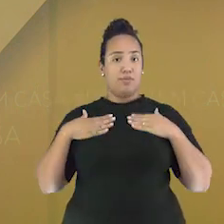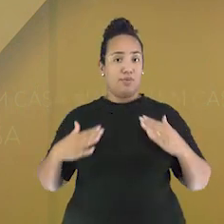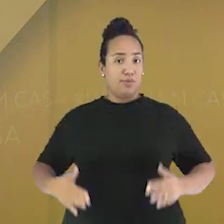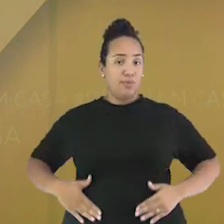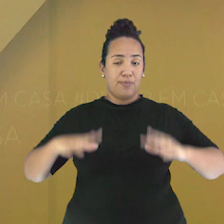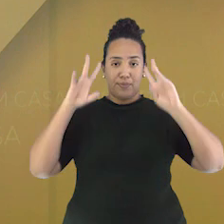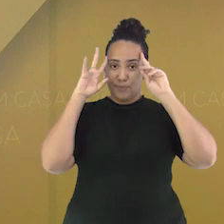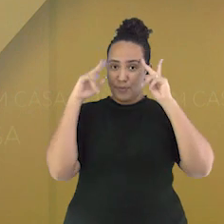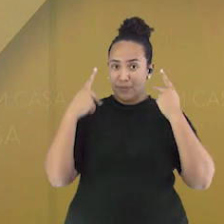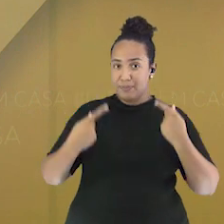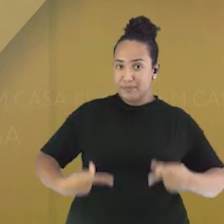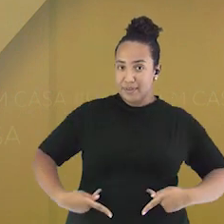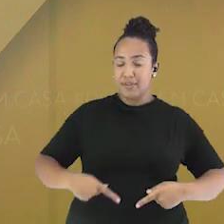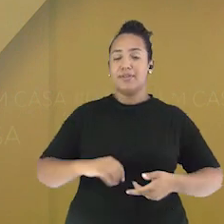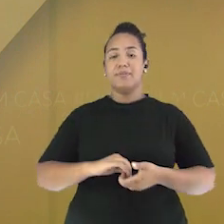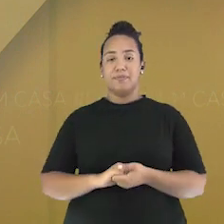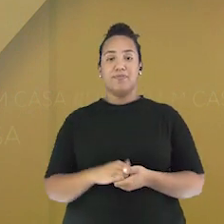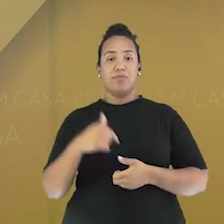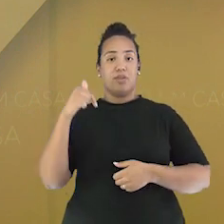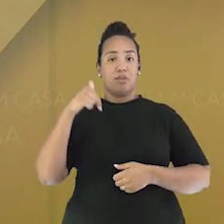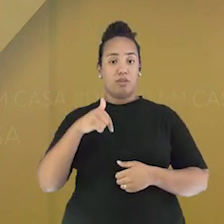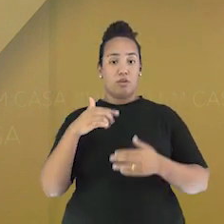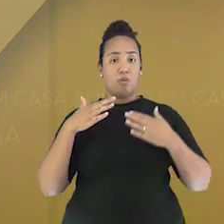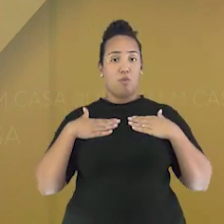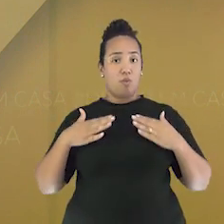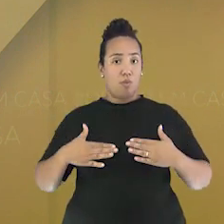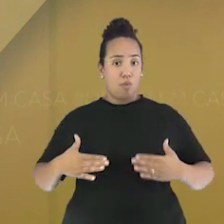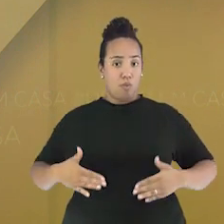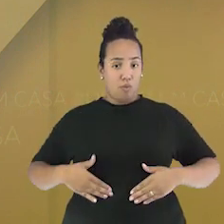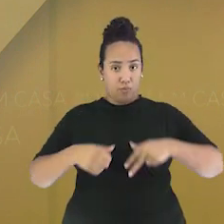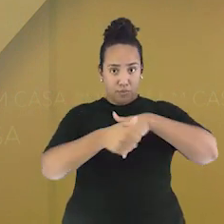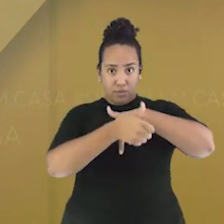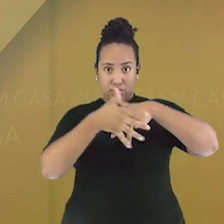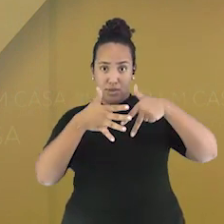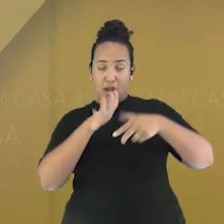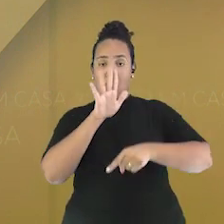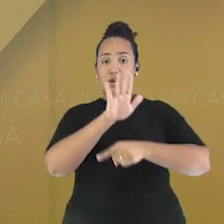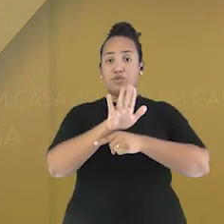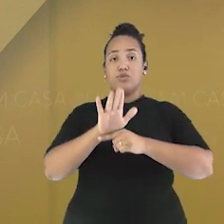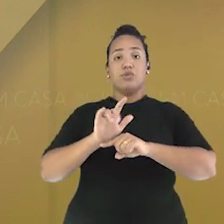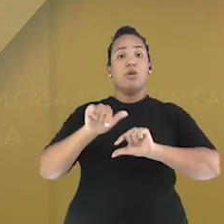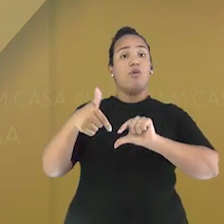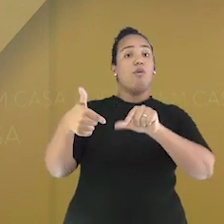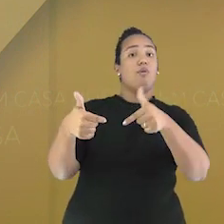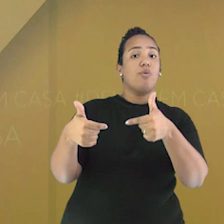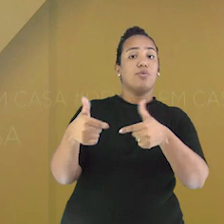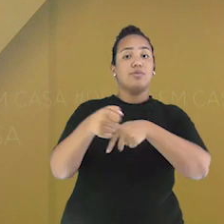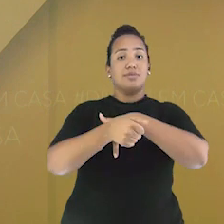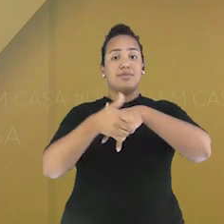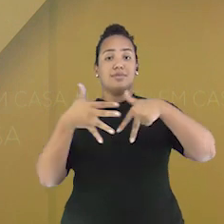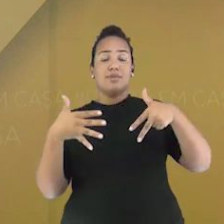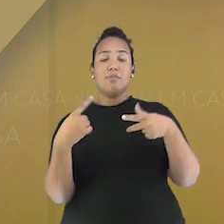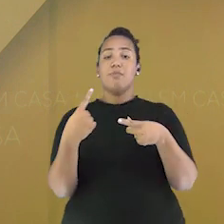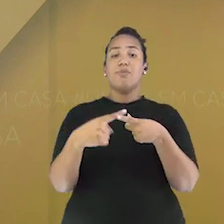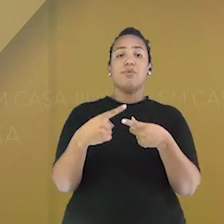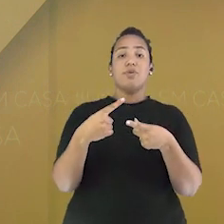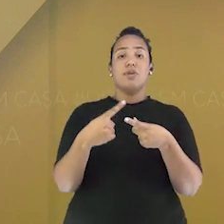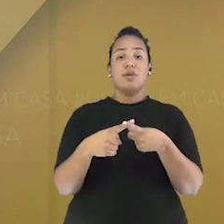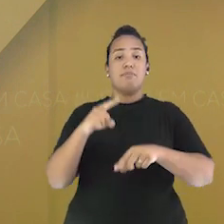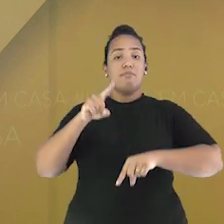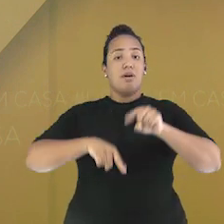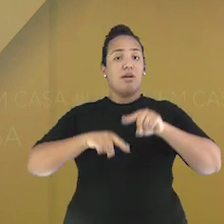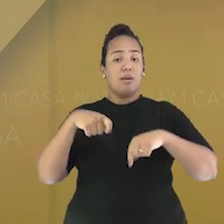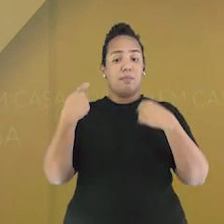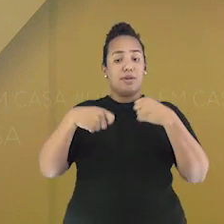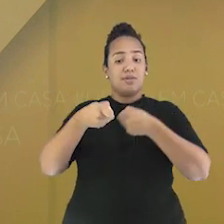podemos dizer que ele meio que trabalha para todos os outros sistemas, já que ele leva e traz tudo o que eles